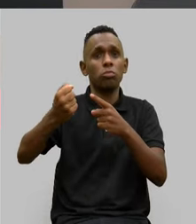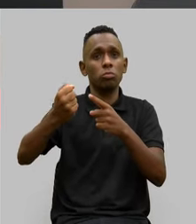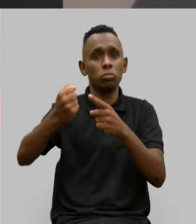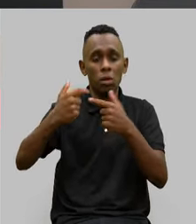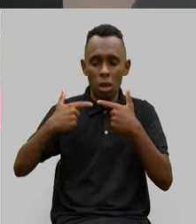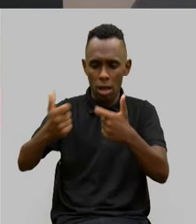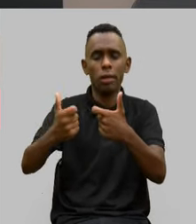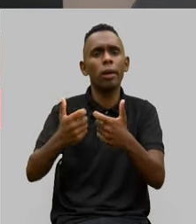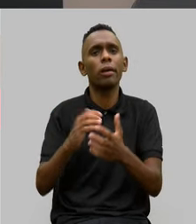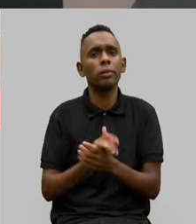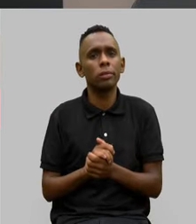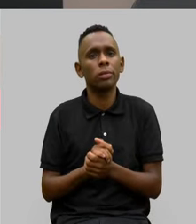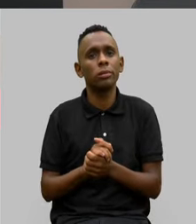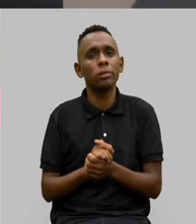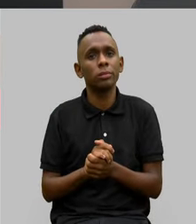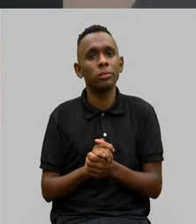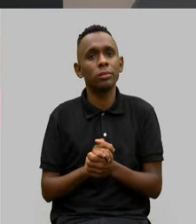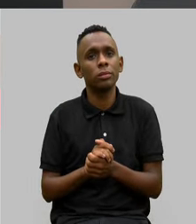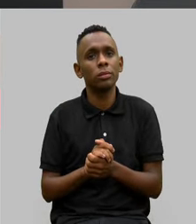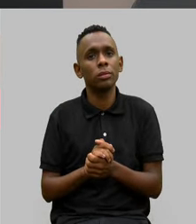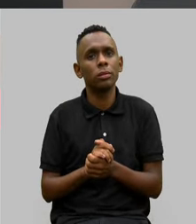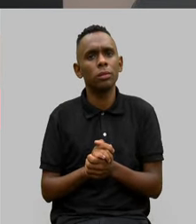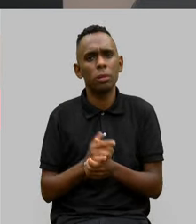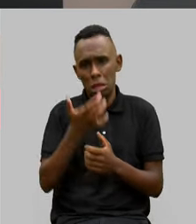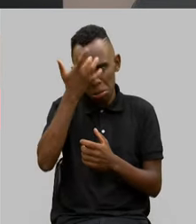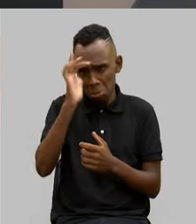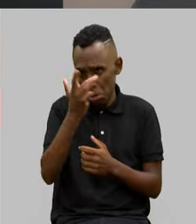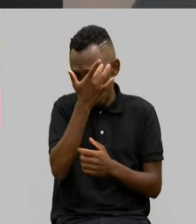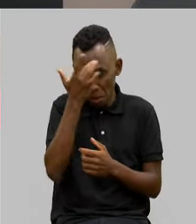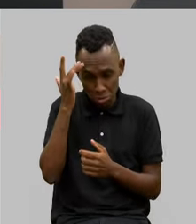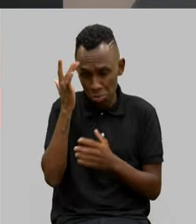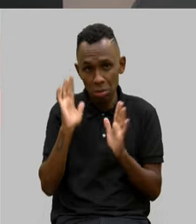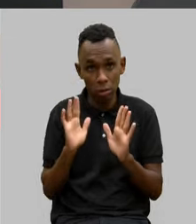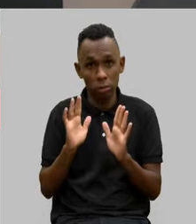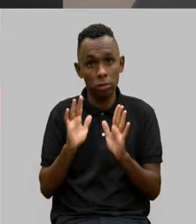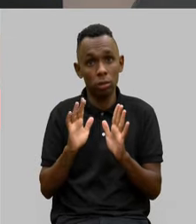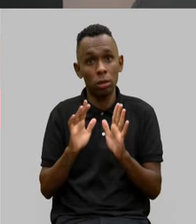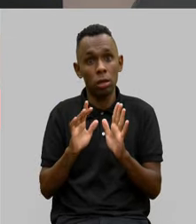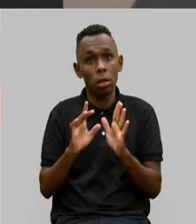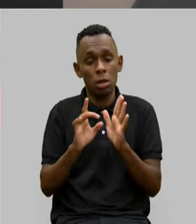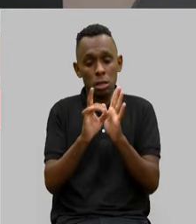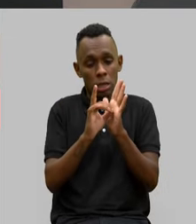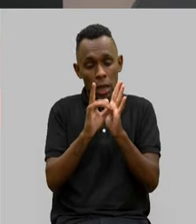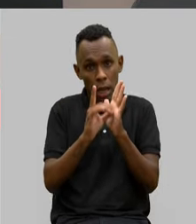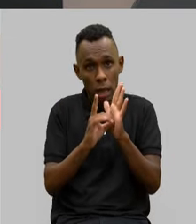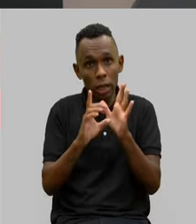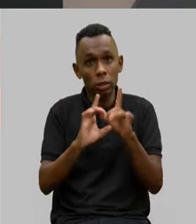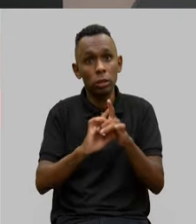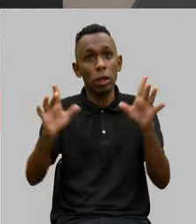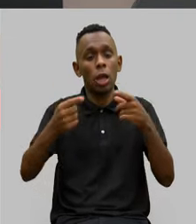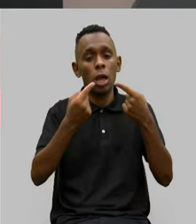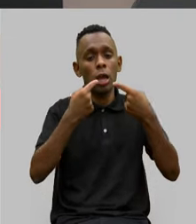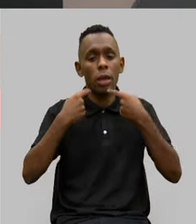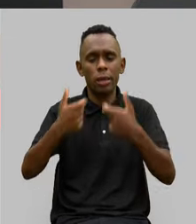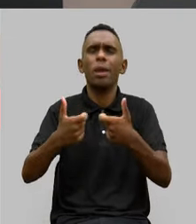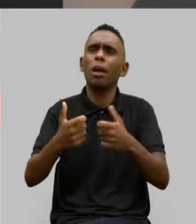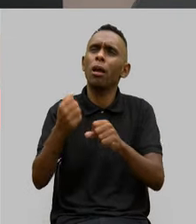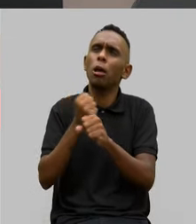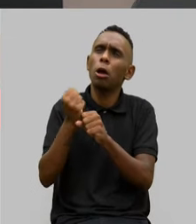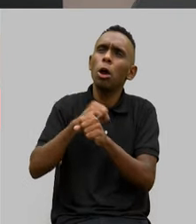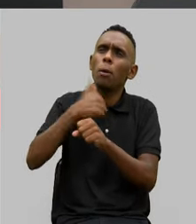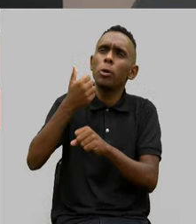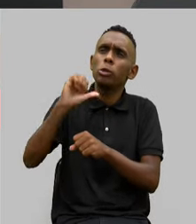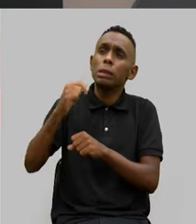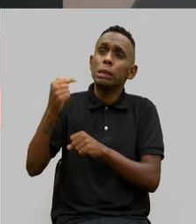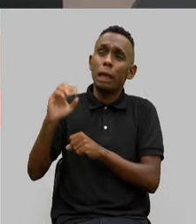ou seja para quem não sabe a declaração formal de guerra as drogas é da década de 70